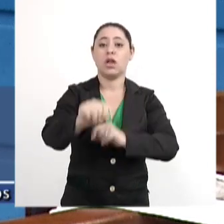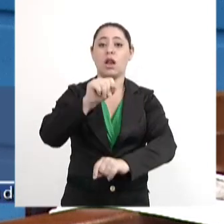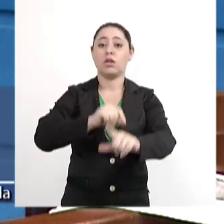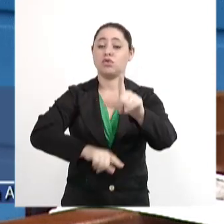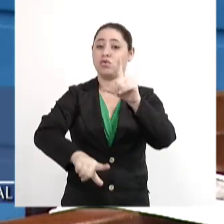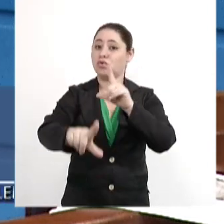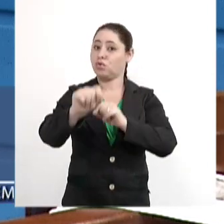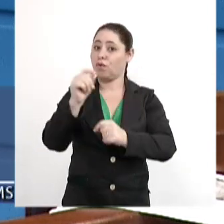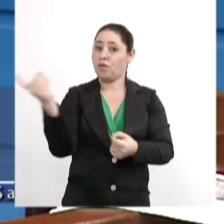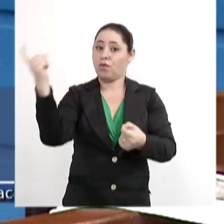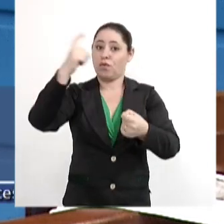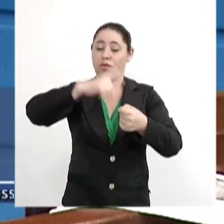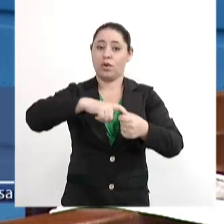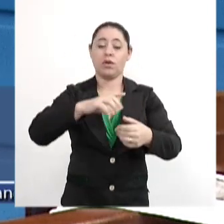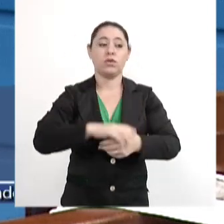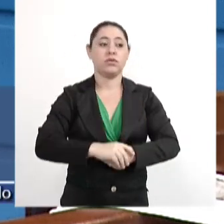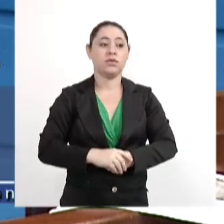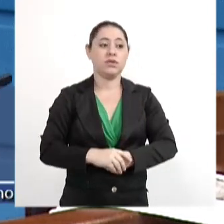seletivo, né?